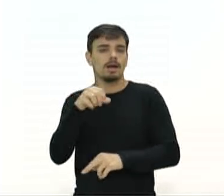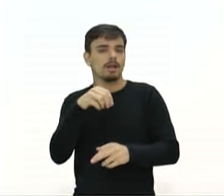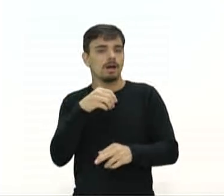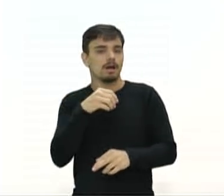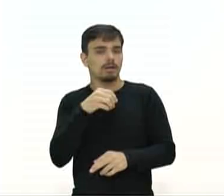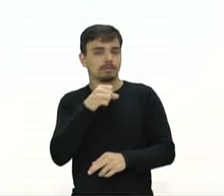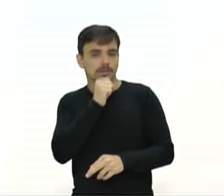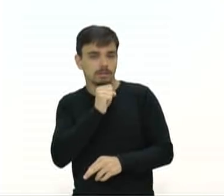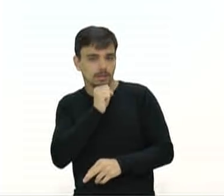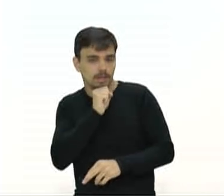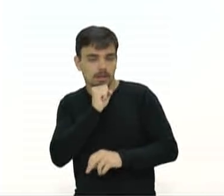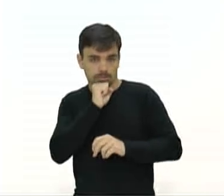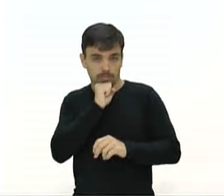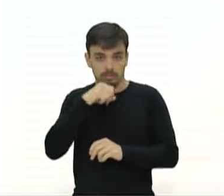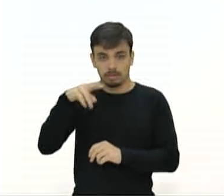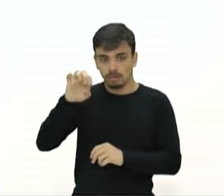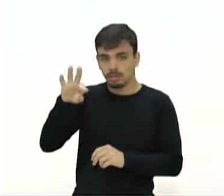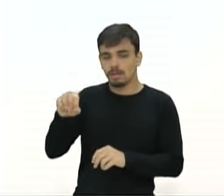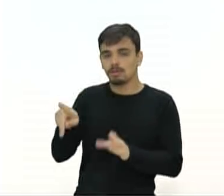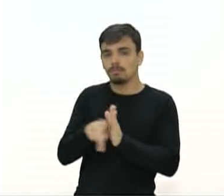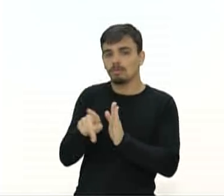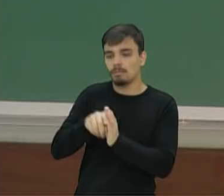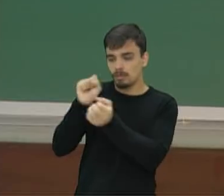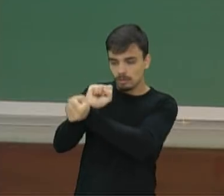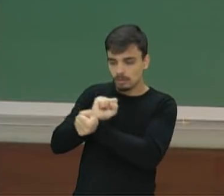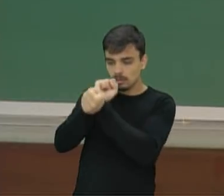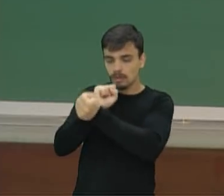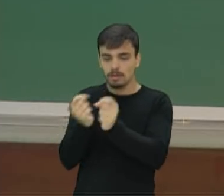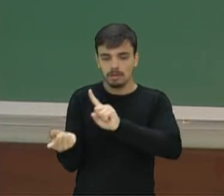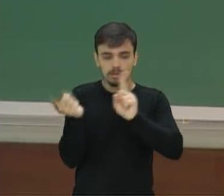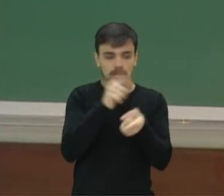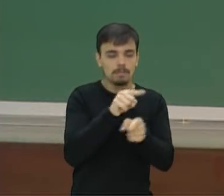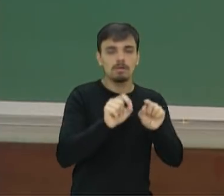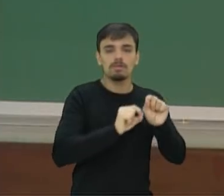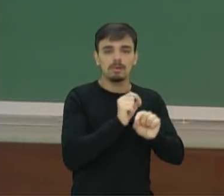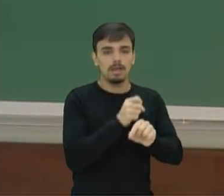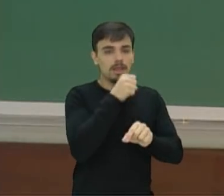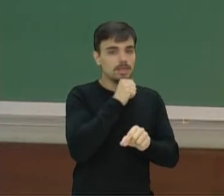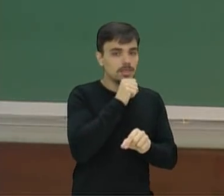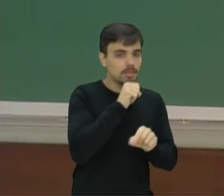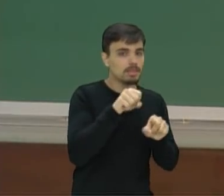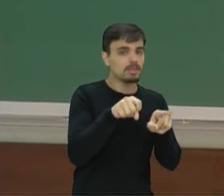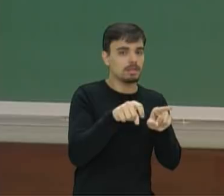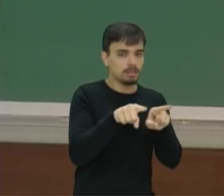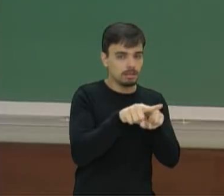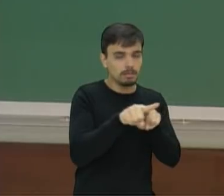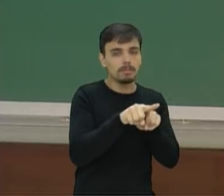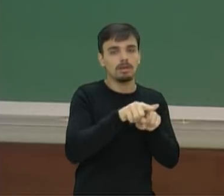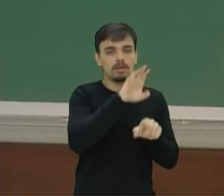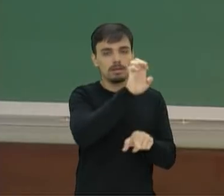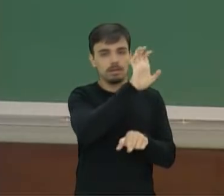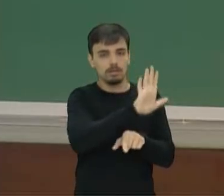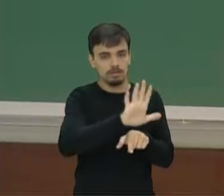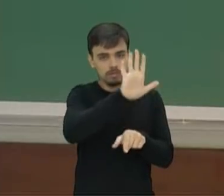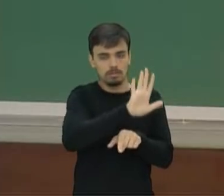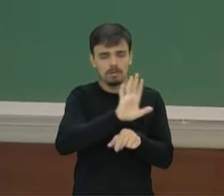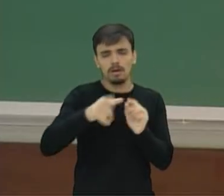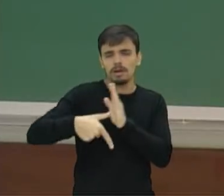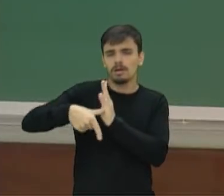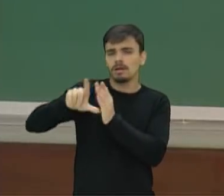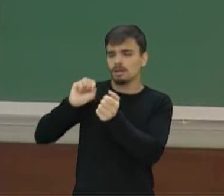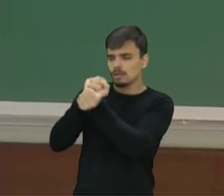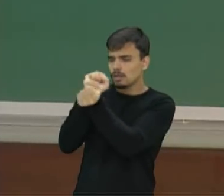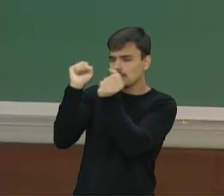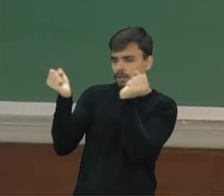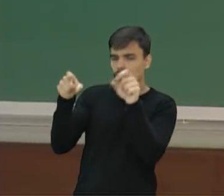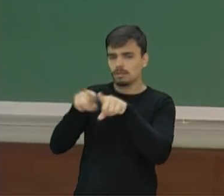escravizados, por outro lado, neto de europeus. Será que antes da República, antes da abolição da